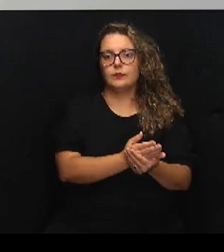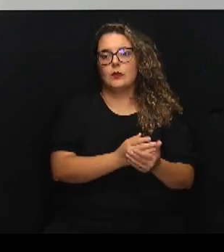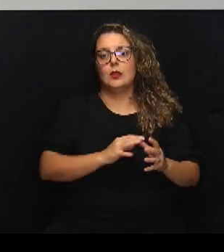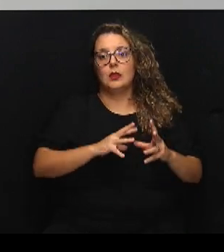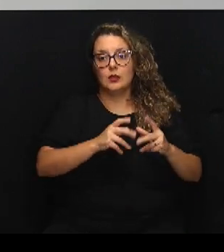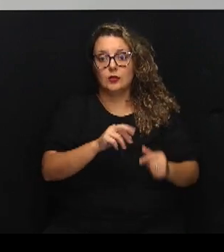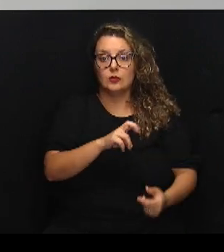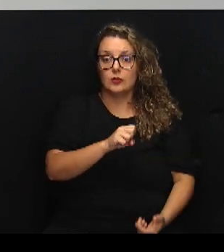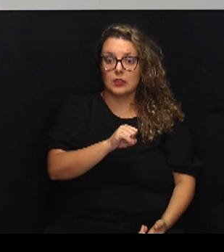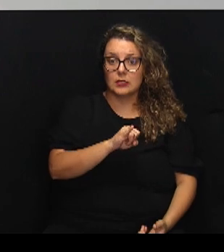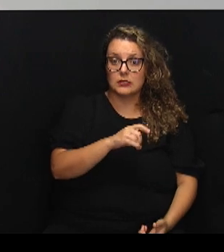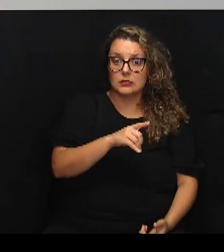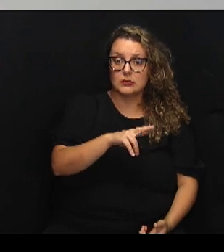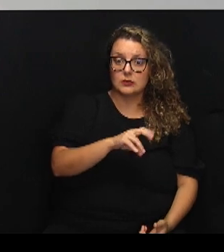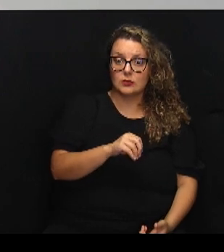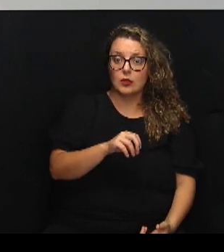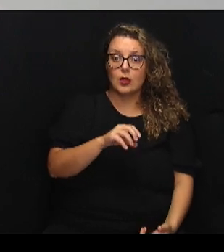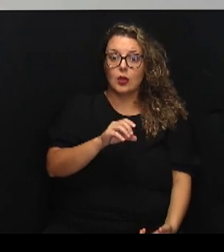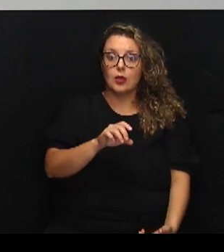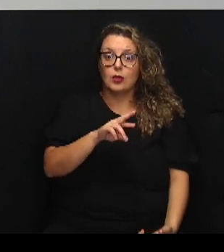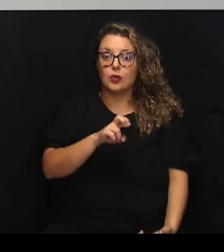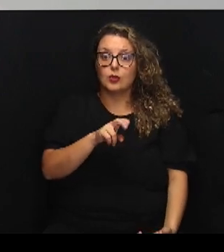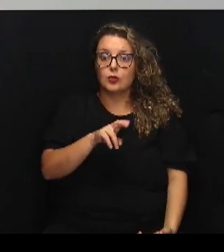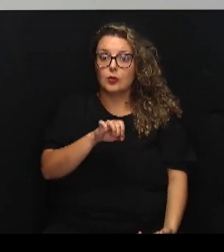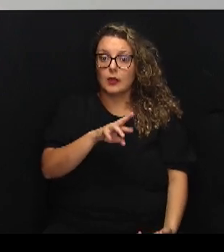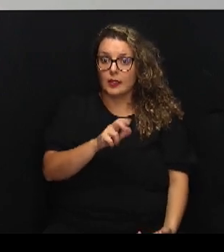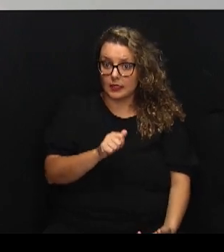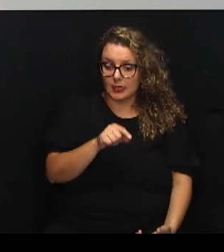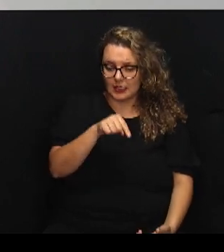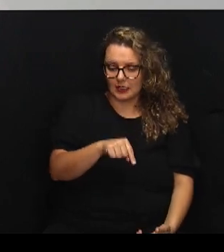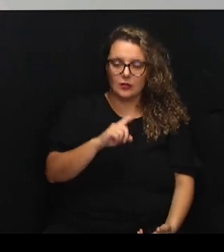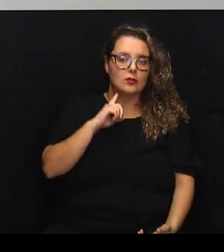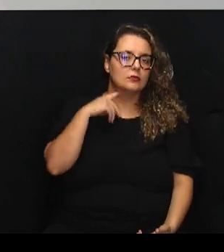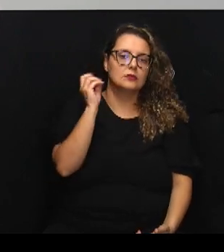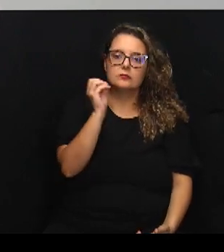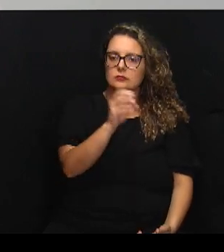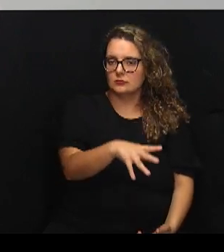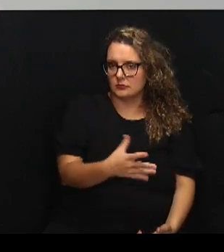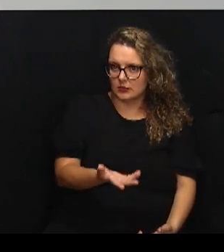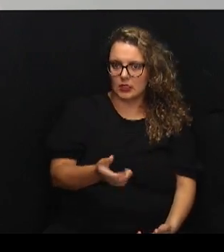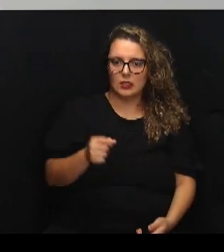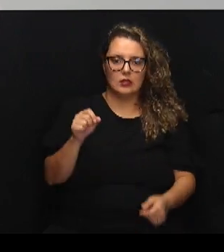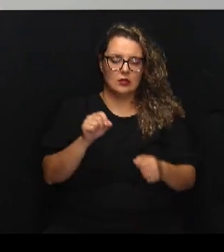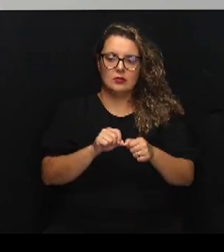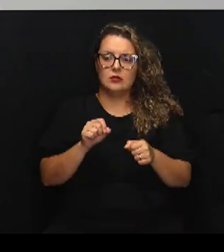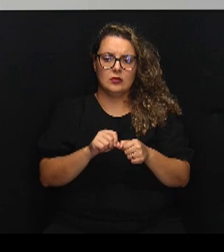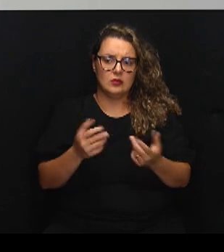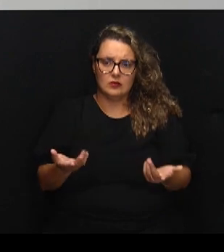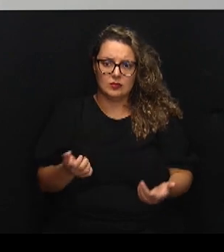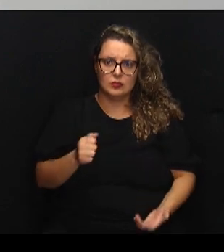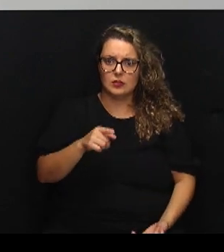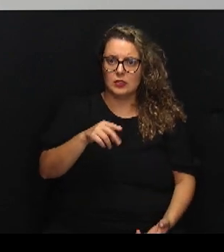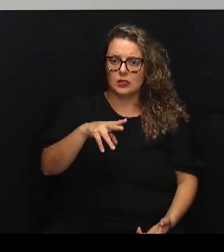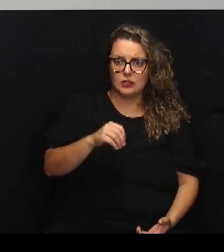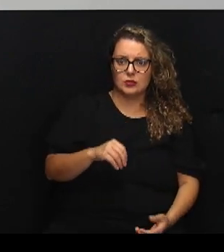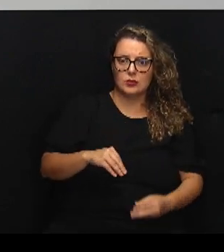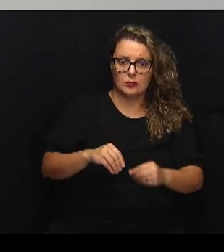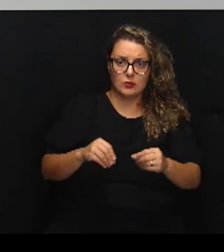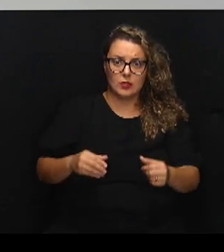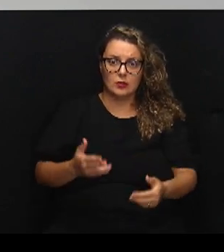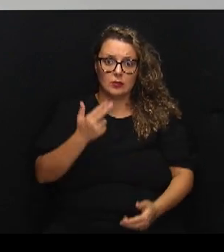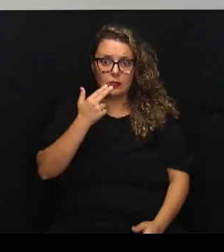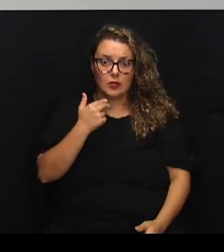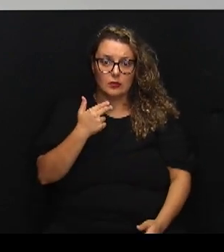e sobrava todo um resíduo que é chamado de crueira, né? Então, daquele resíduo que ele ia jogar fora, ia fazer um adubo